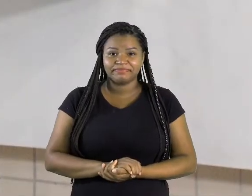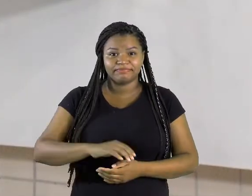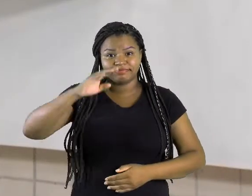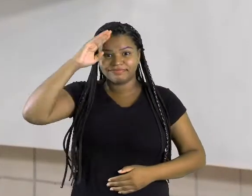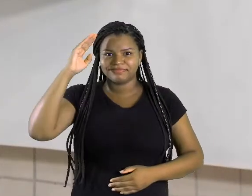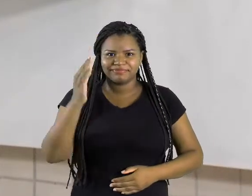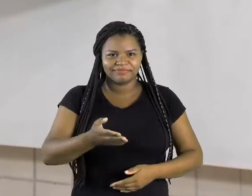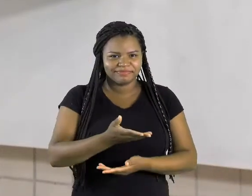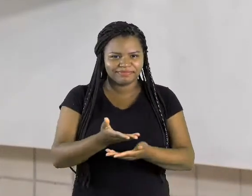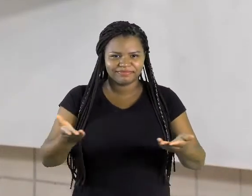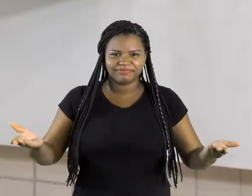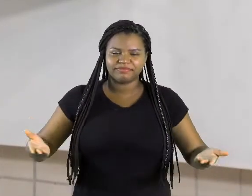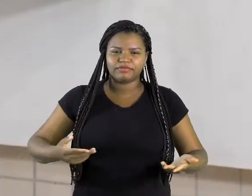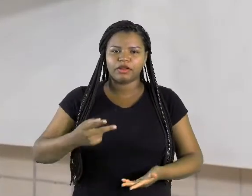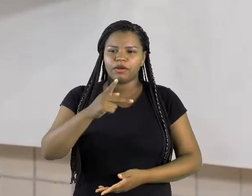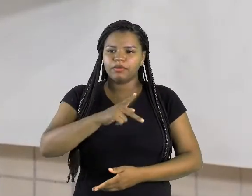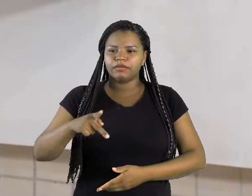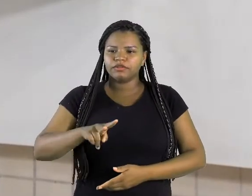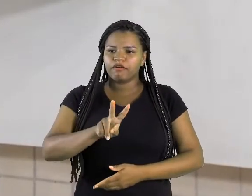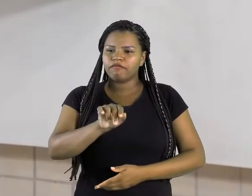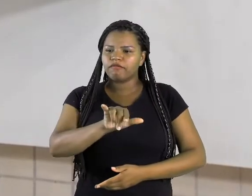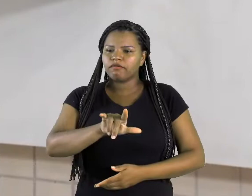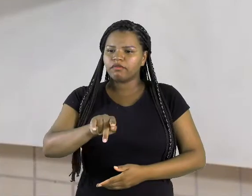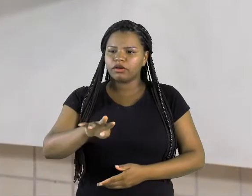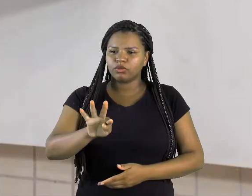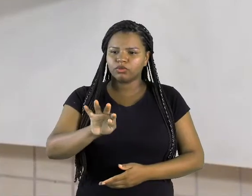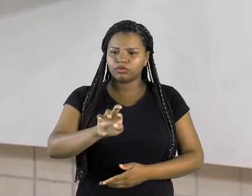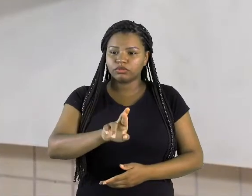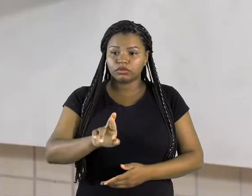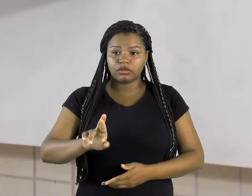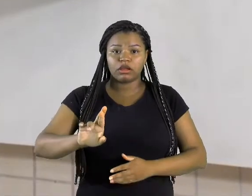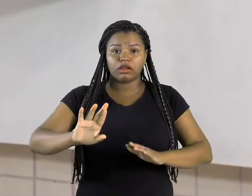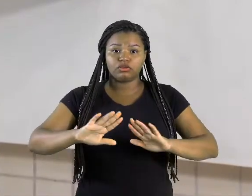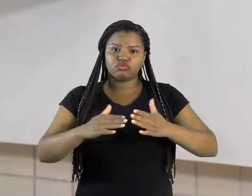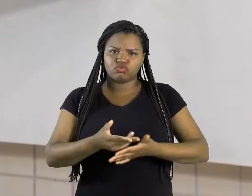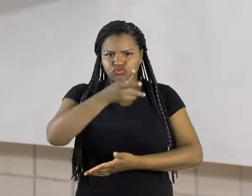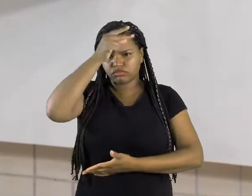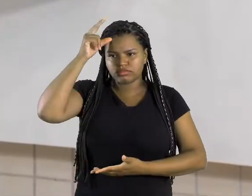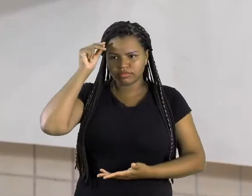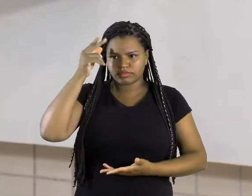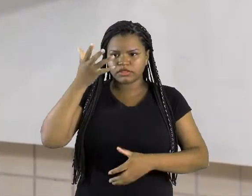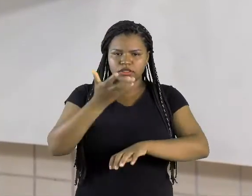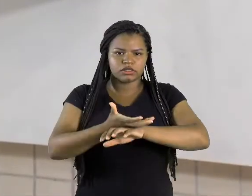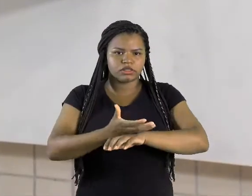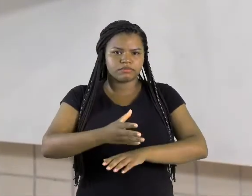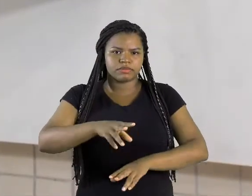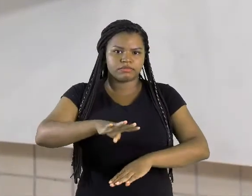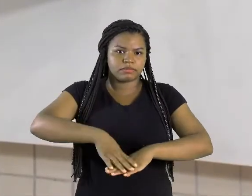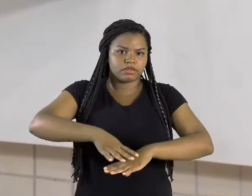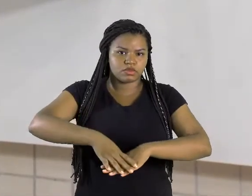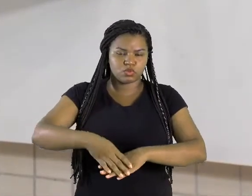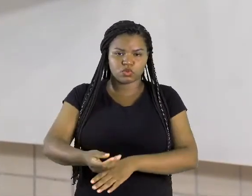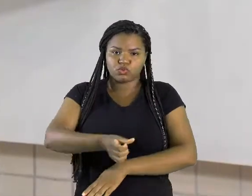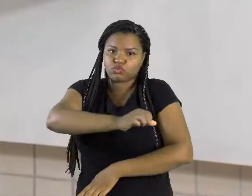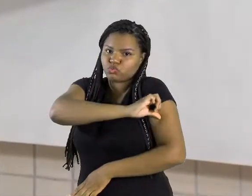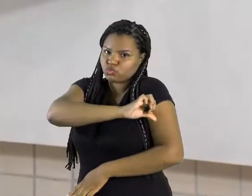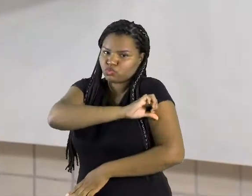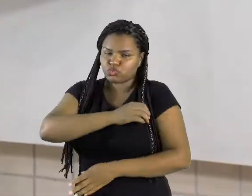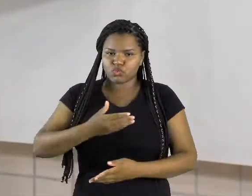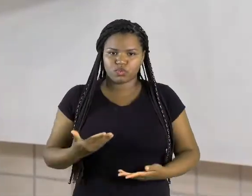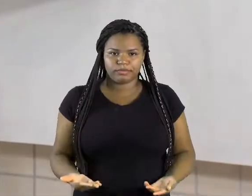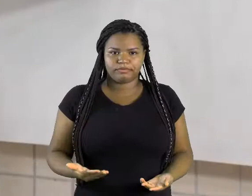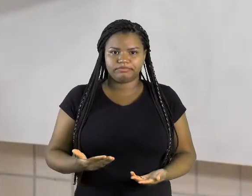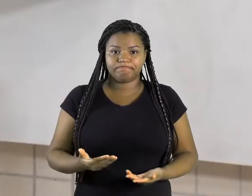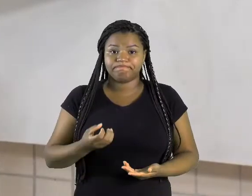Saudações, professor Walter Almeida, Rede Municipal, disciplina de Matemática, turma do nono ano. Bom,